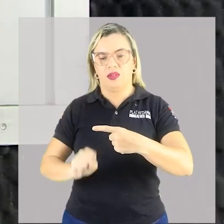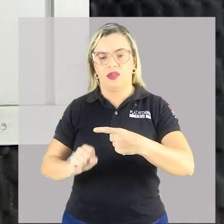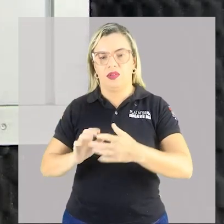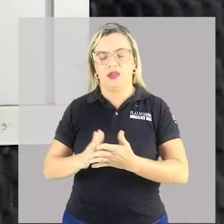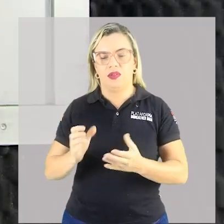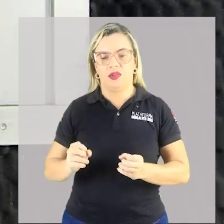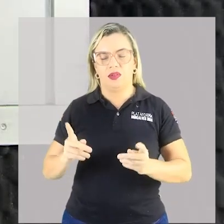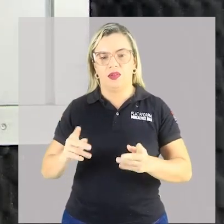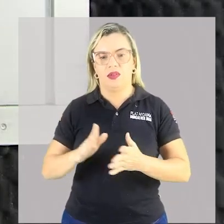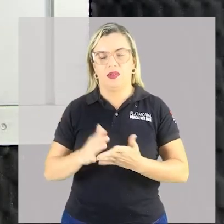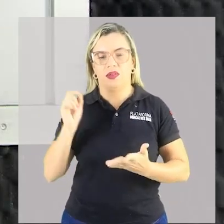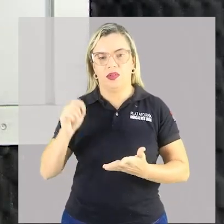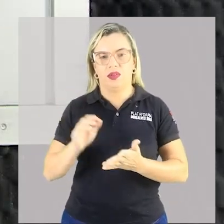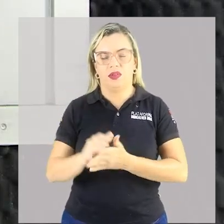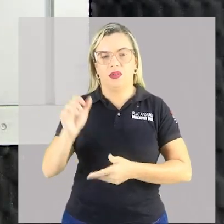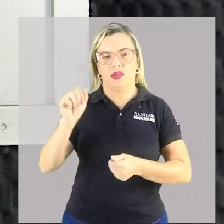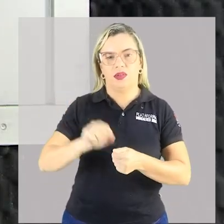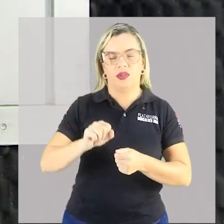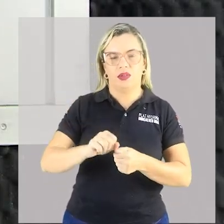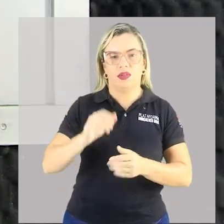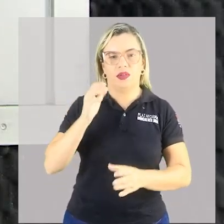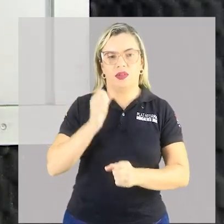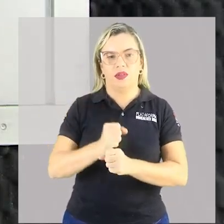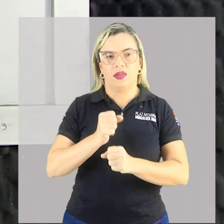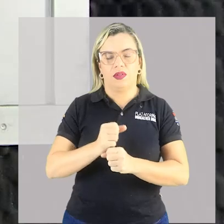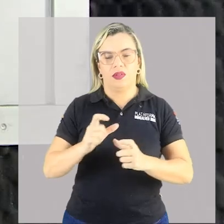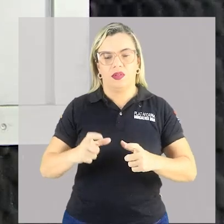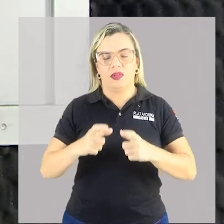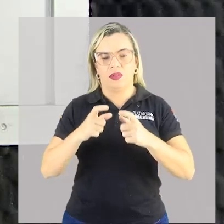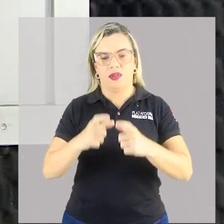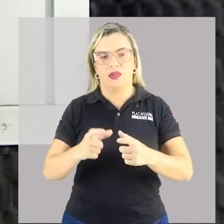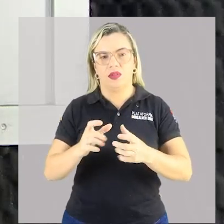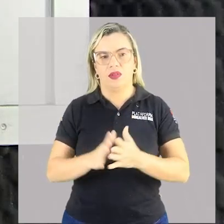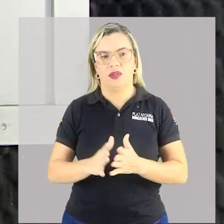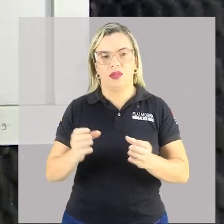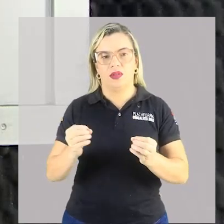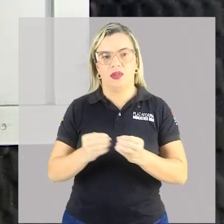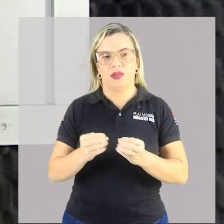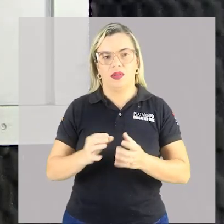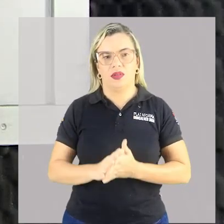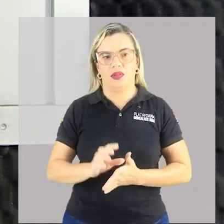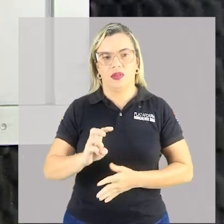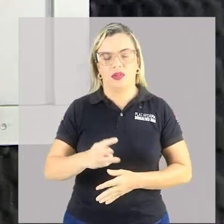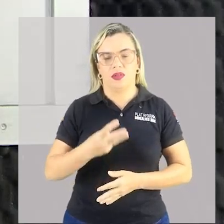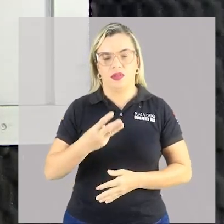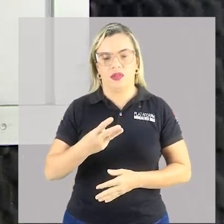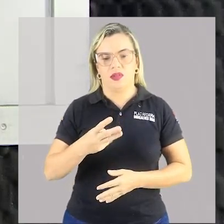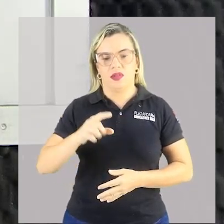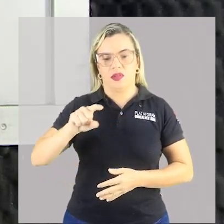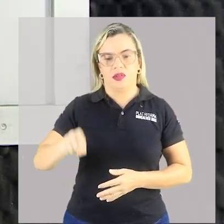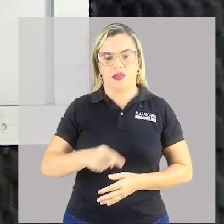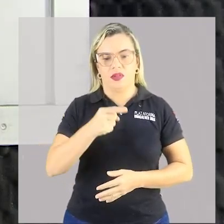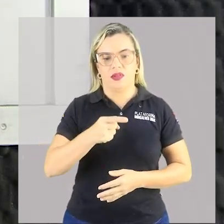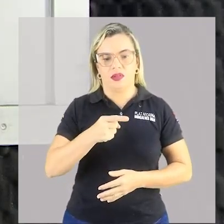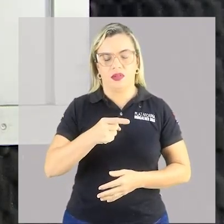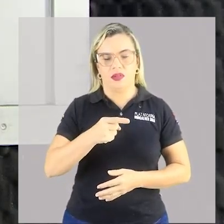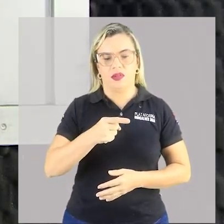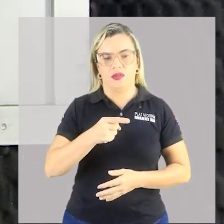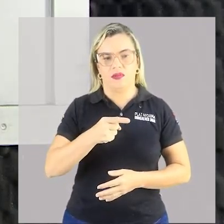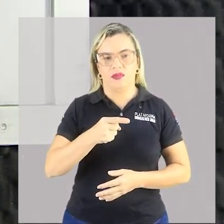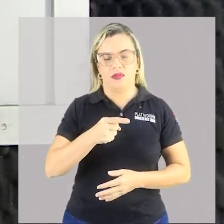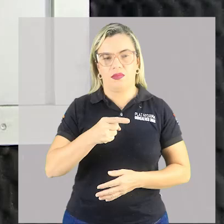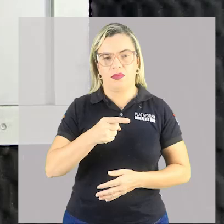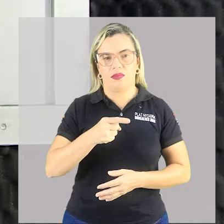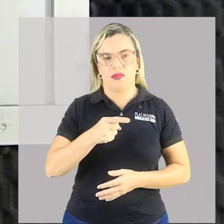8, tá? Na hora que você fizer essa conta, tu vai encontrar aproximadamente 3, quanto?